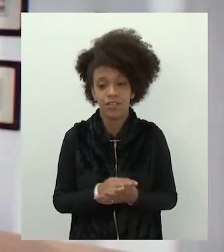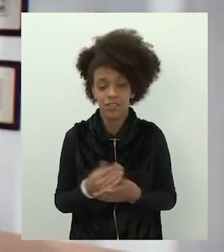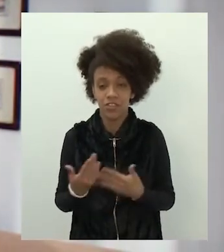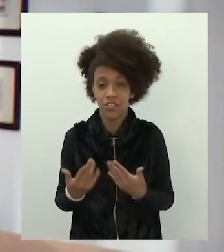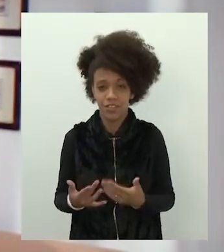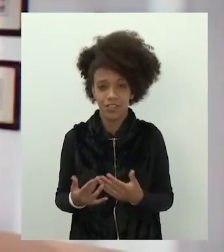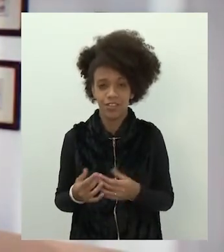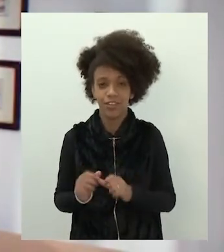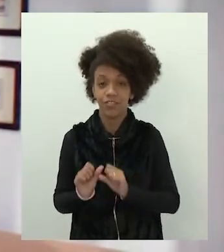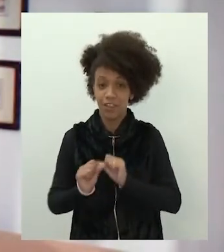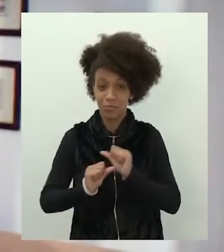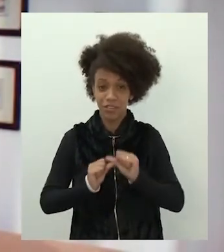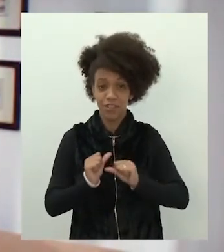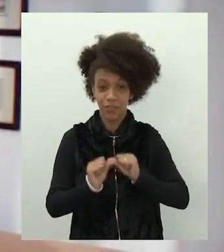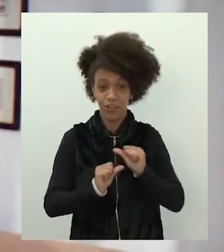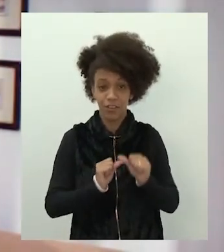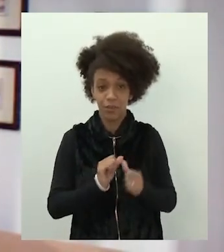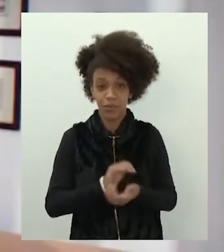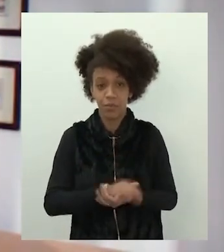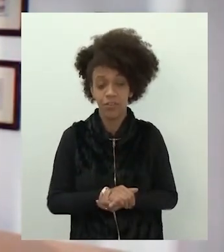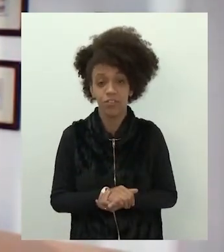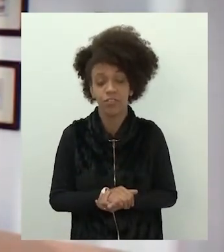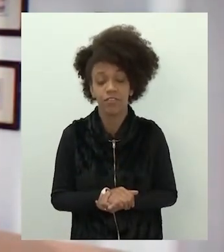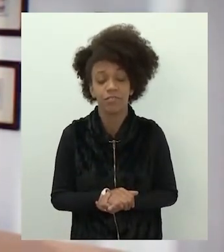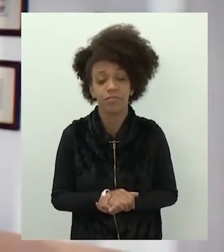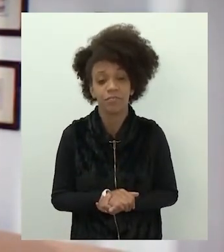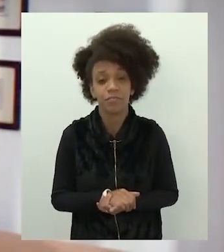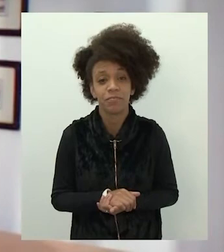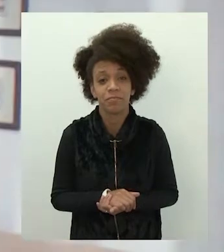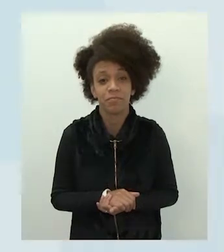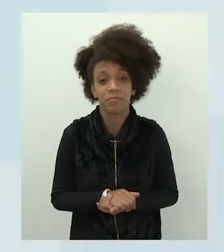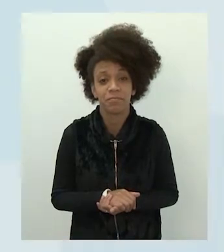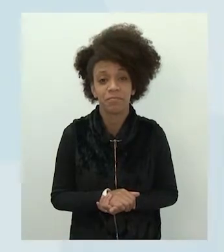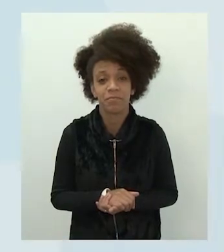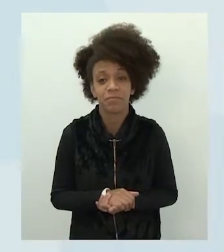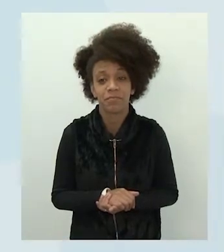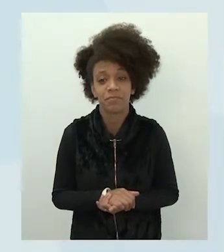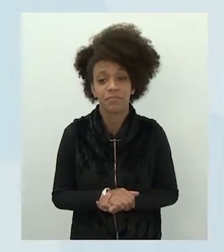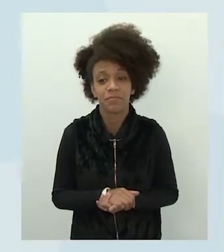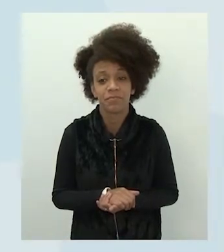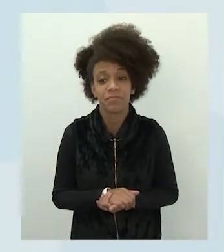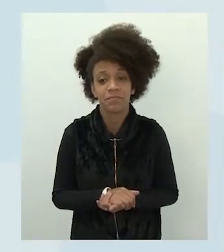certo suspense, né? Próximo, por favor.